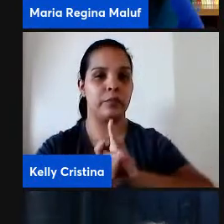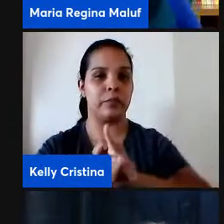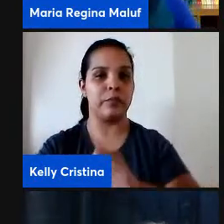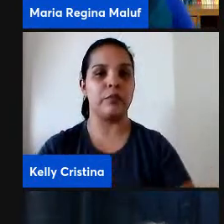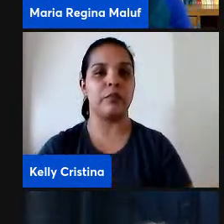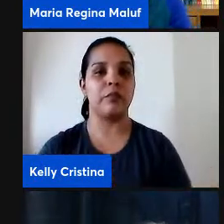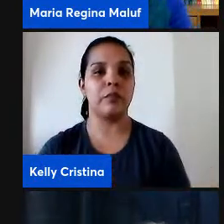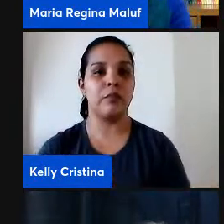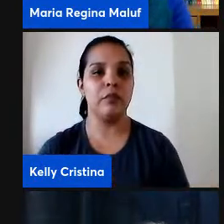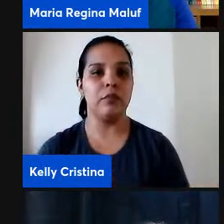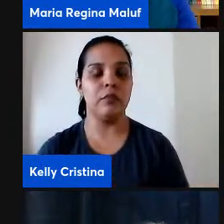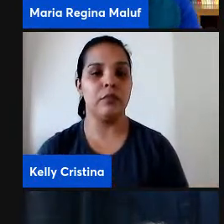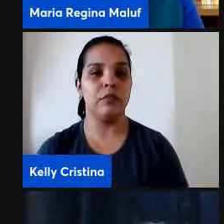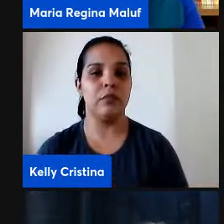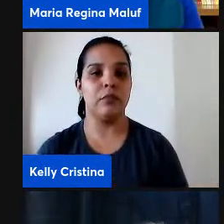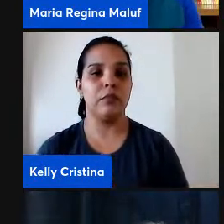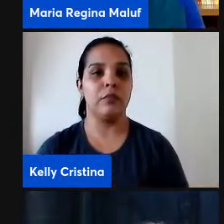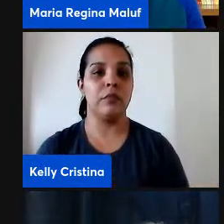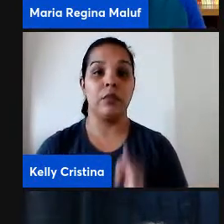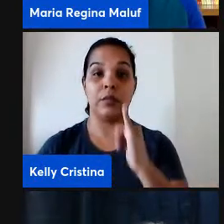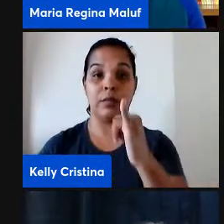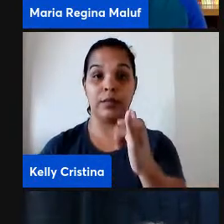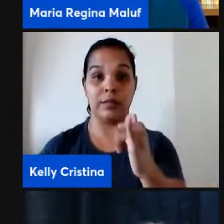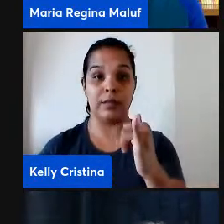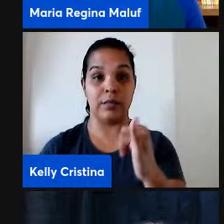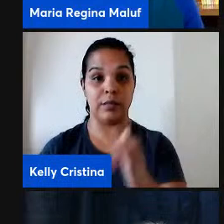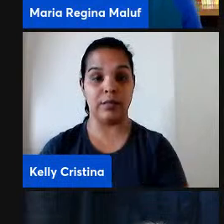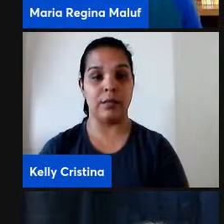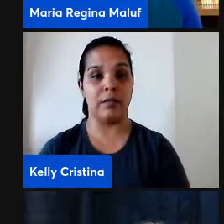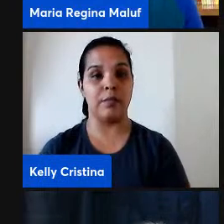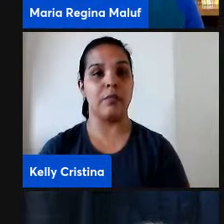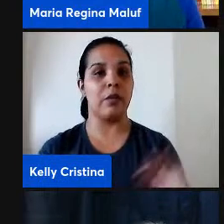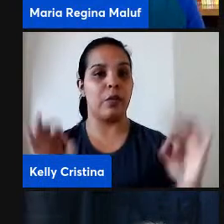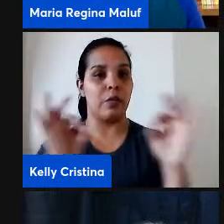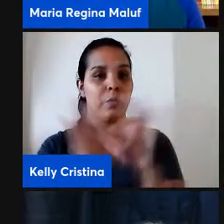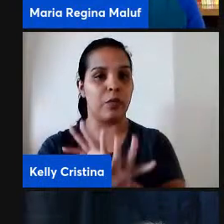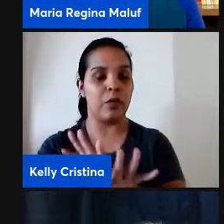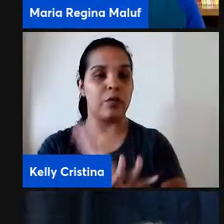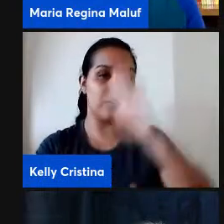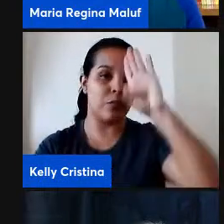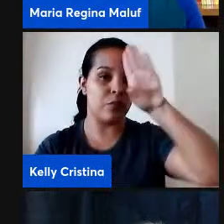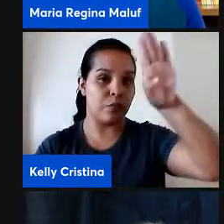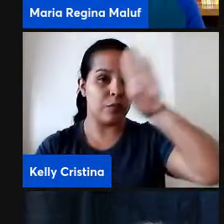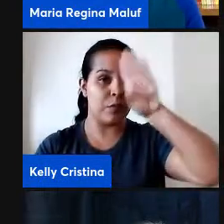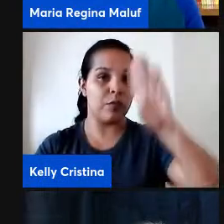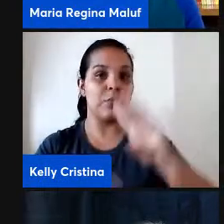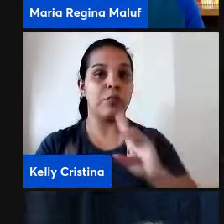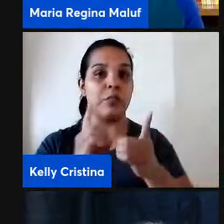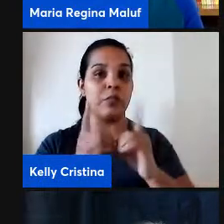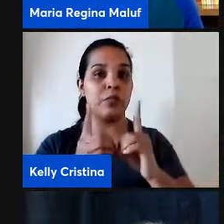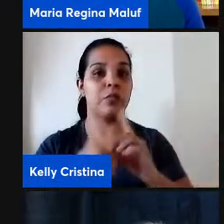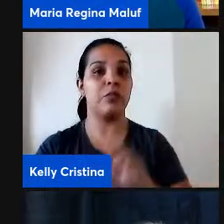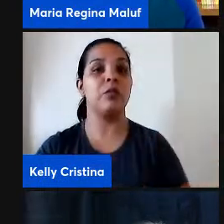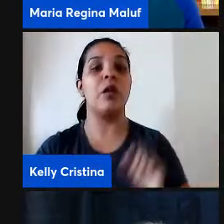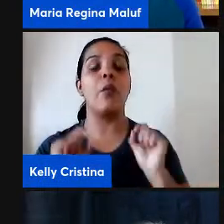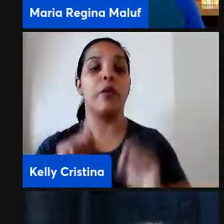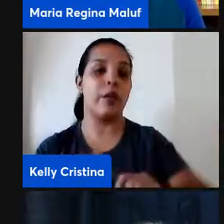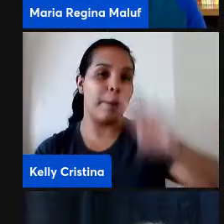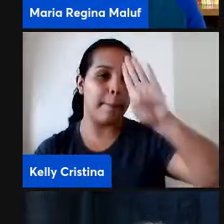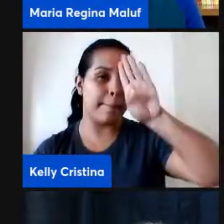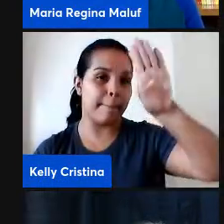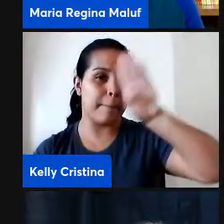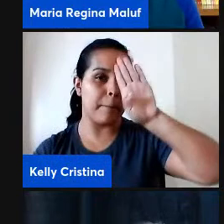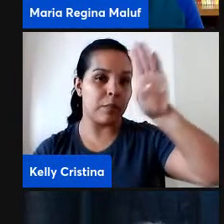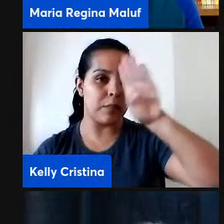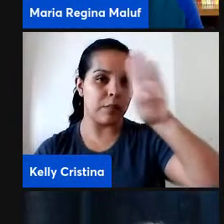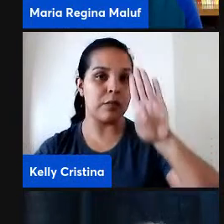assim, dizer para fechar, né, os princípios didáticos, é que eles são princípios